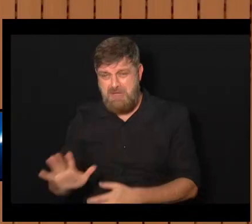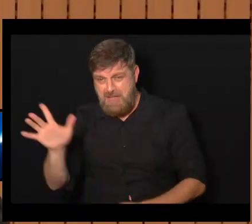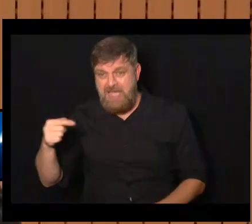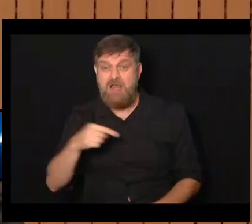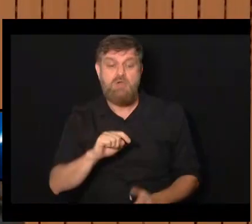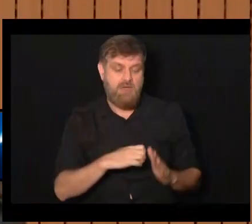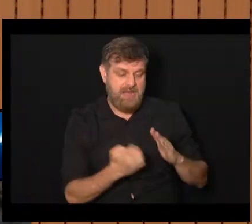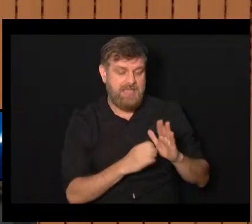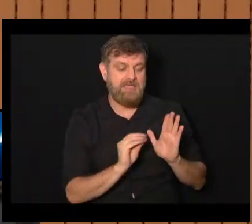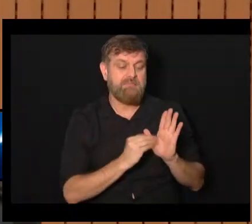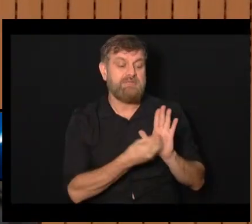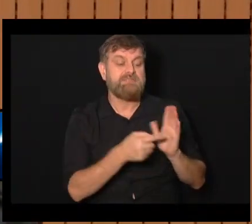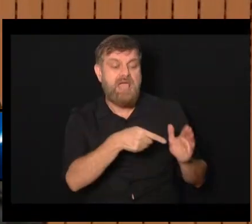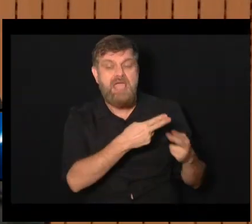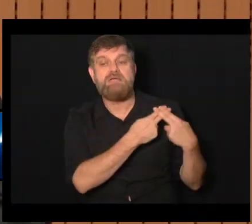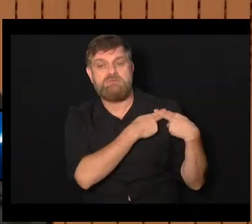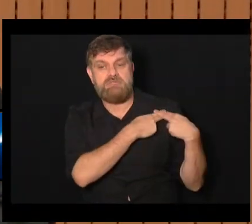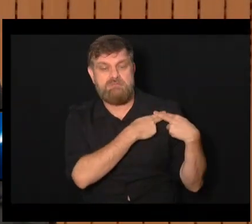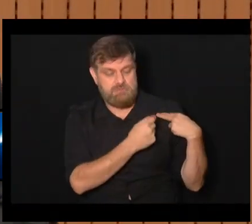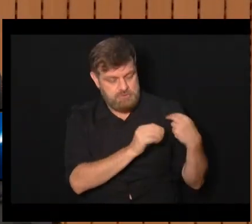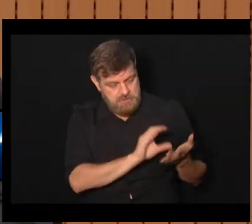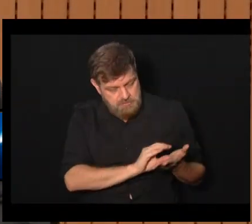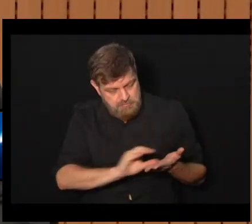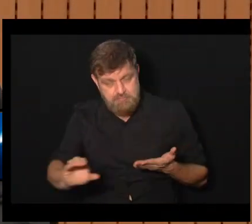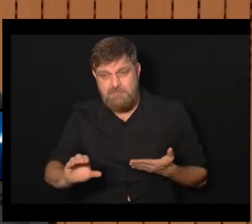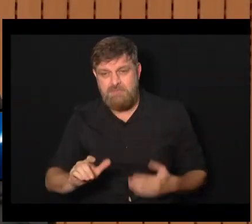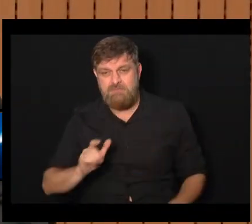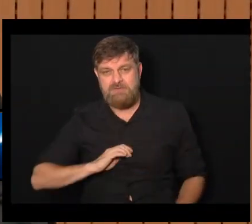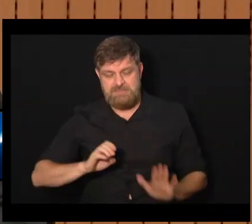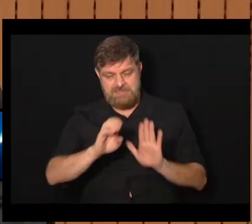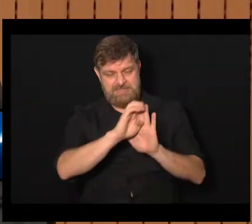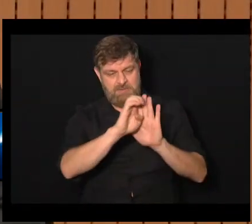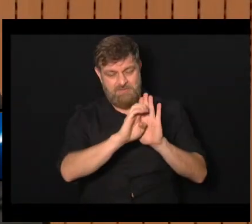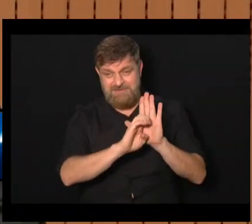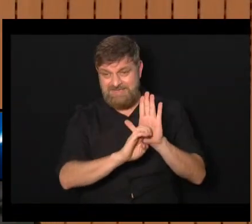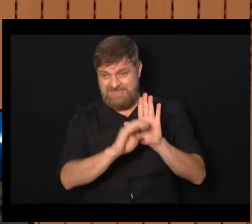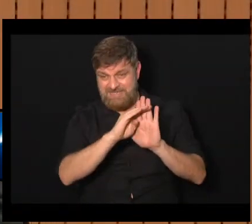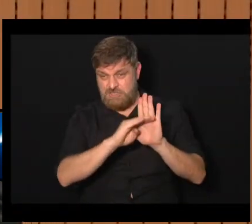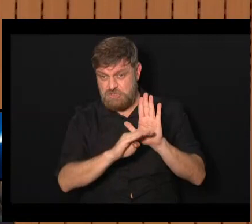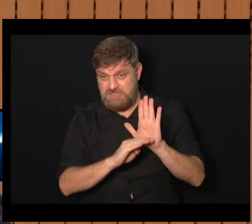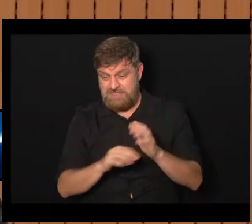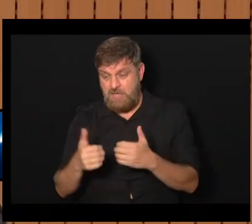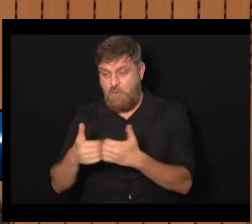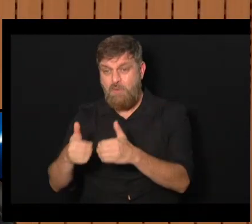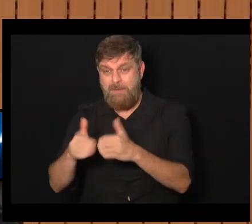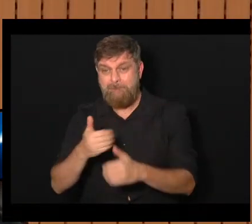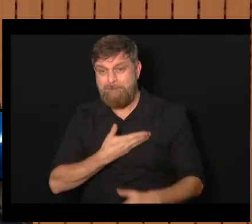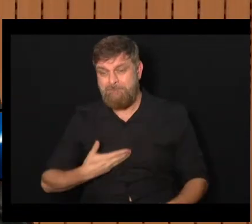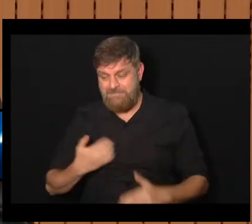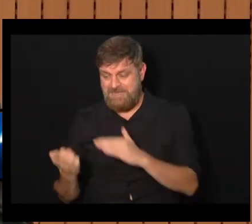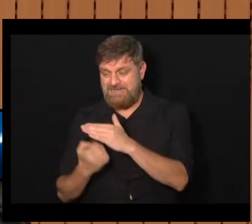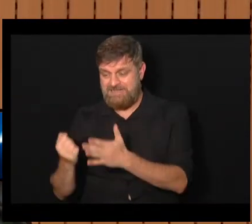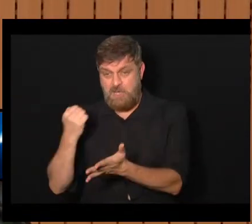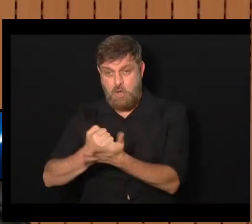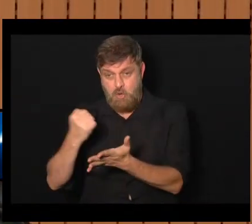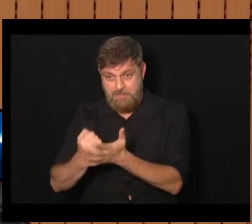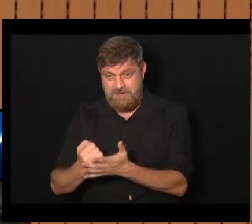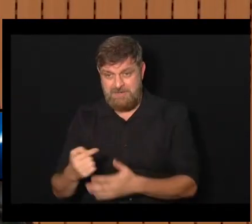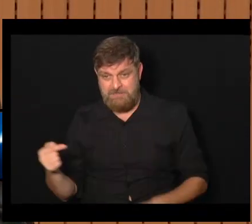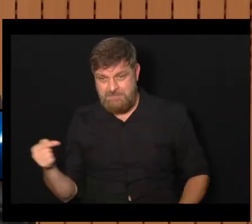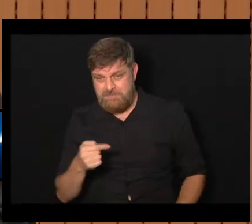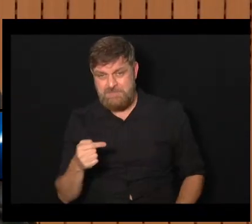nós estamos prestes até a publicação de um edital, do novo edital do transporte, que é um edital que a